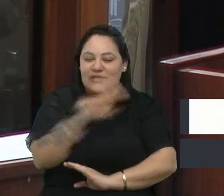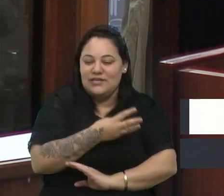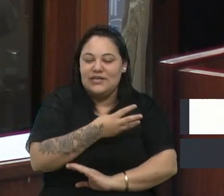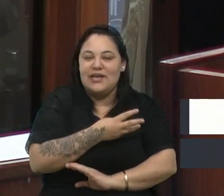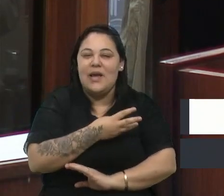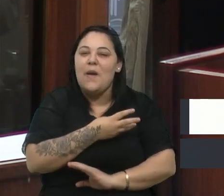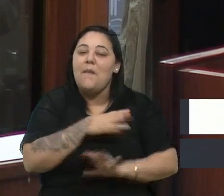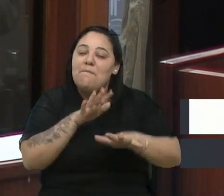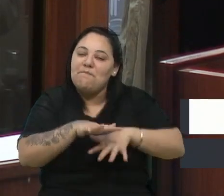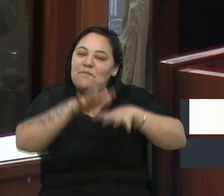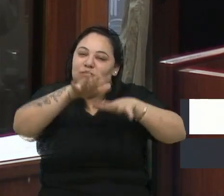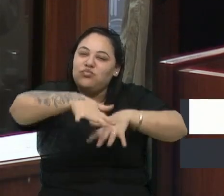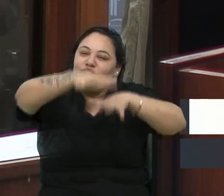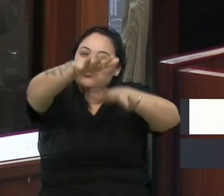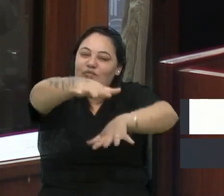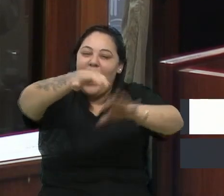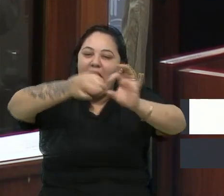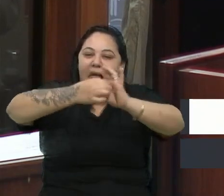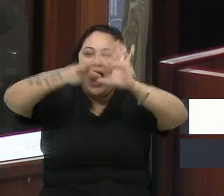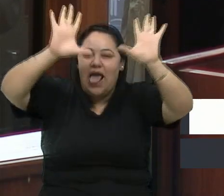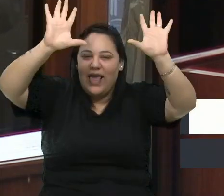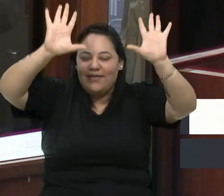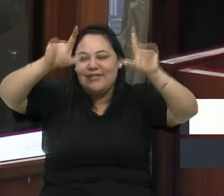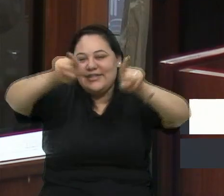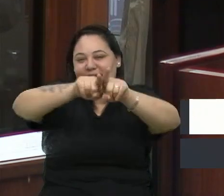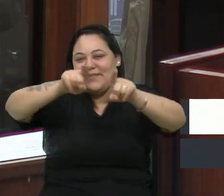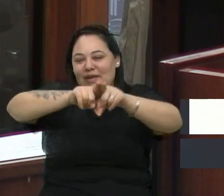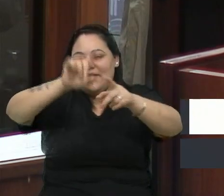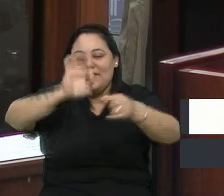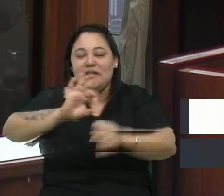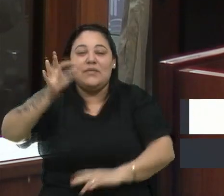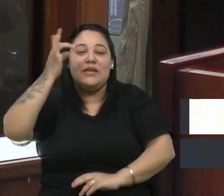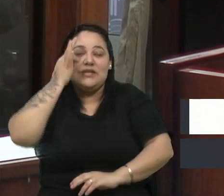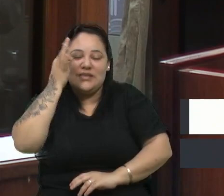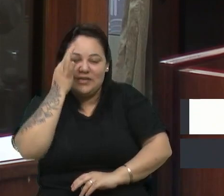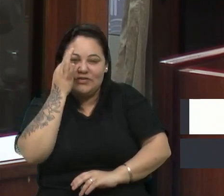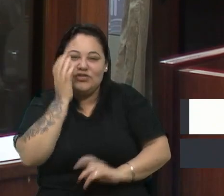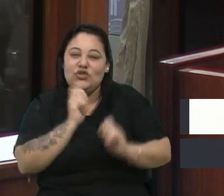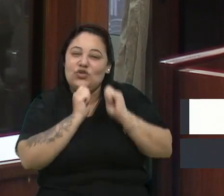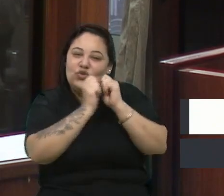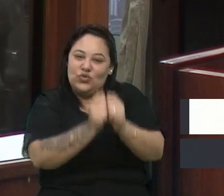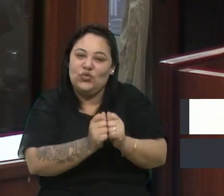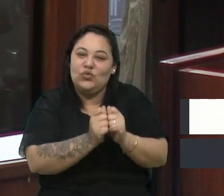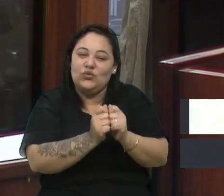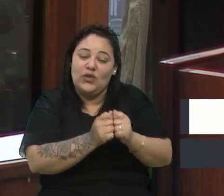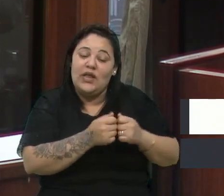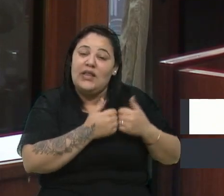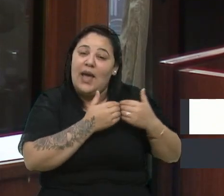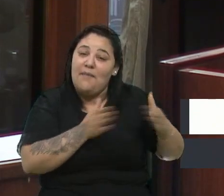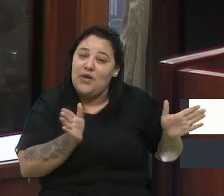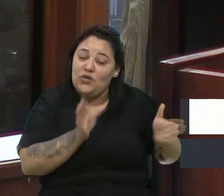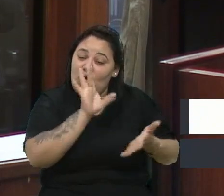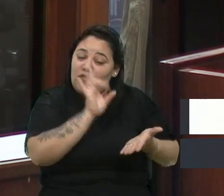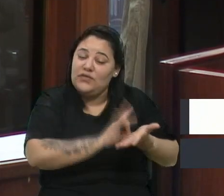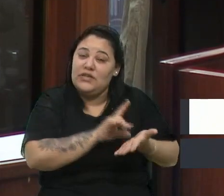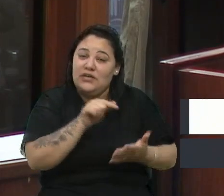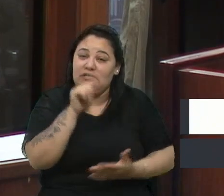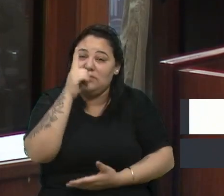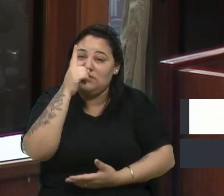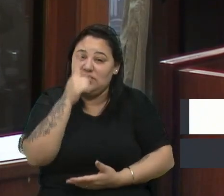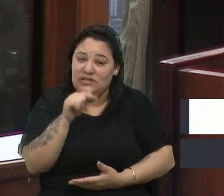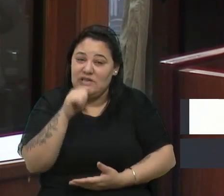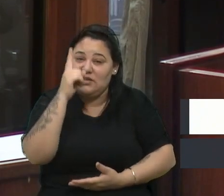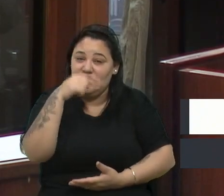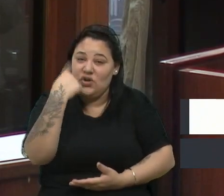bem como se fazerem presente no protocolo oficial a partir das 17 horas do próximo domingo, na